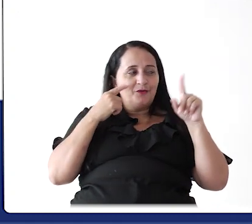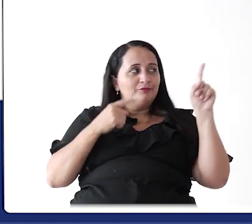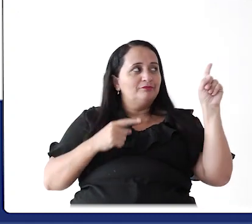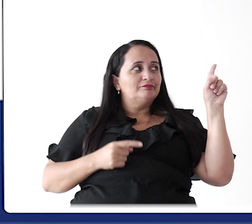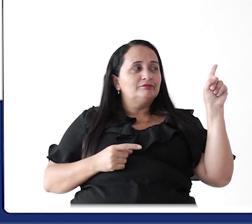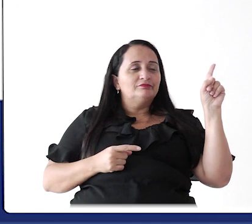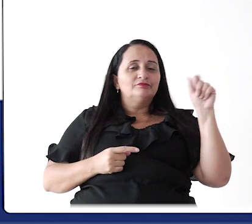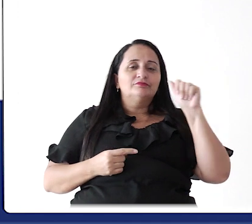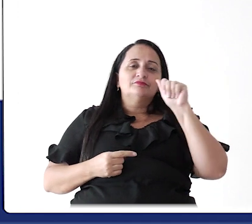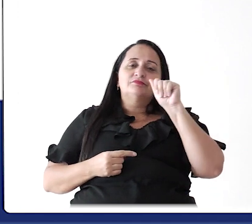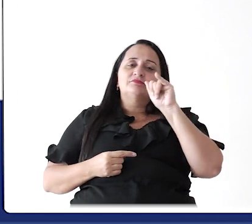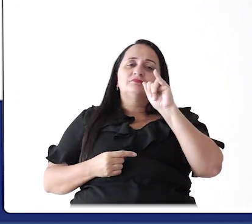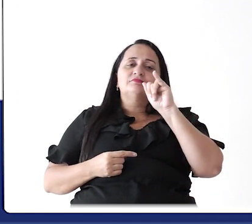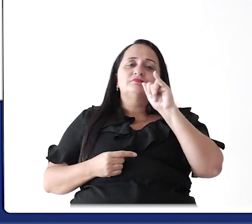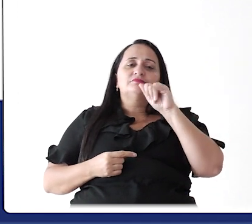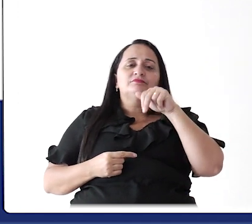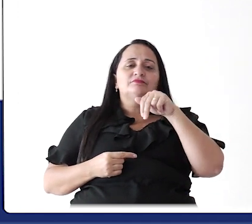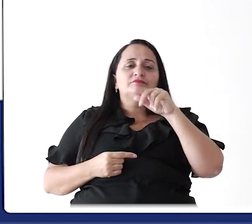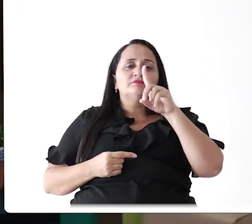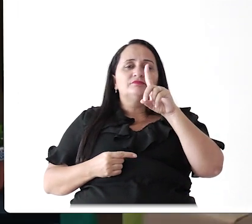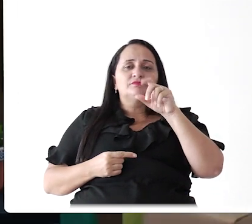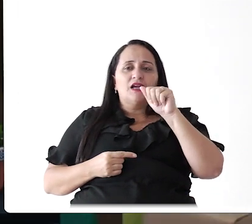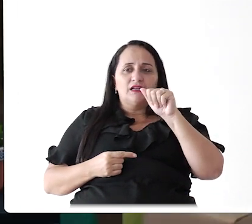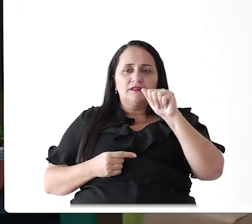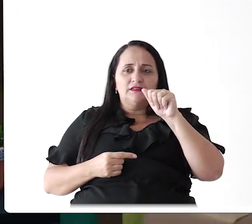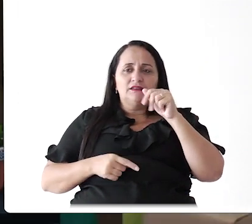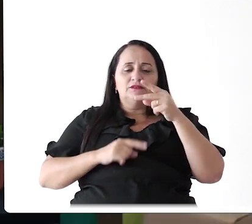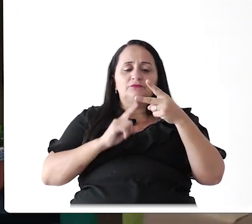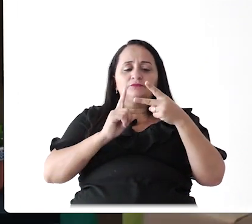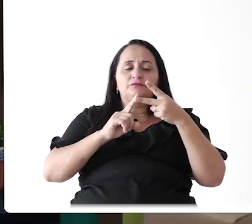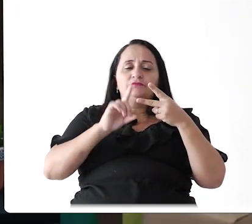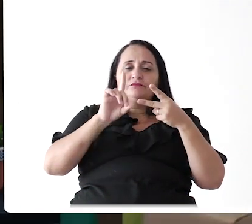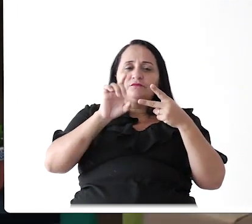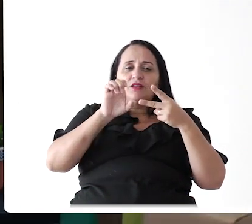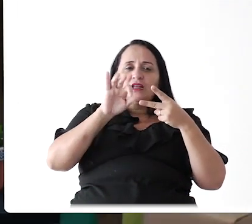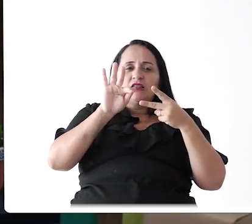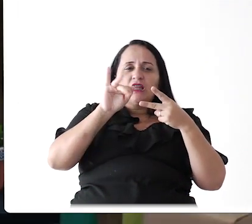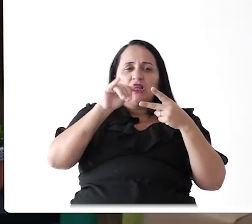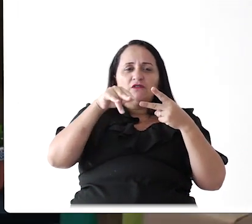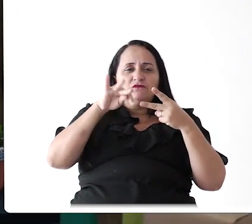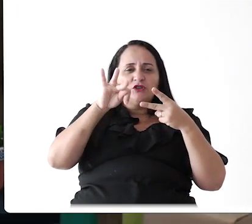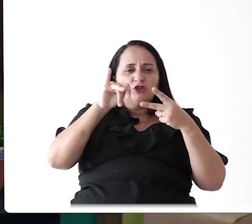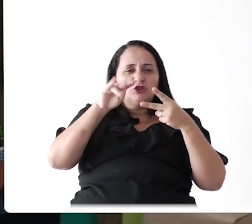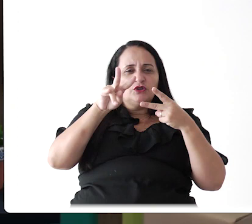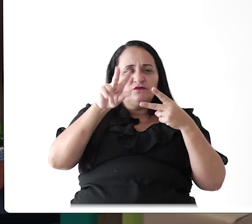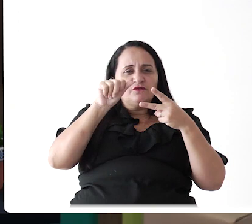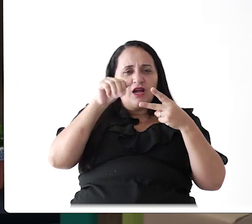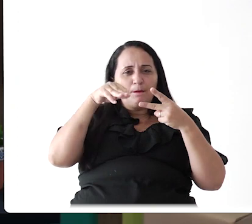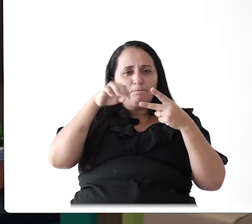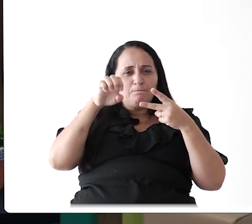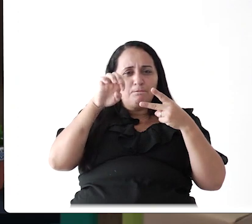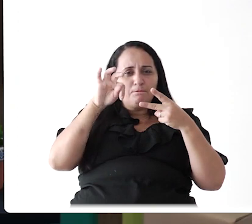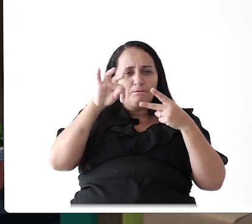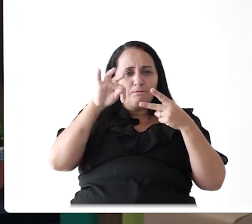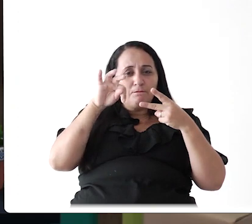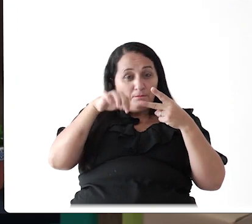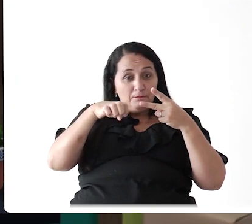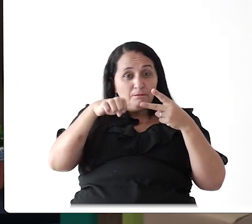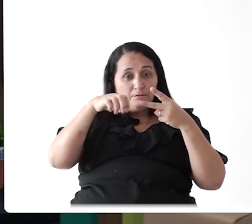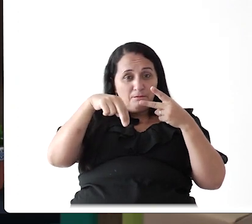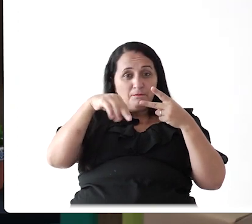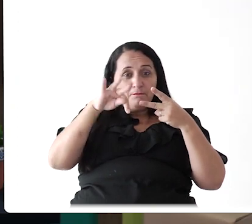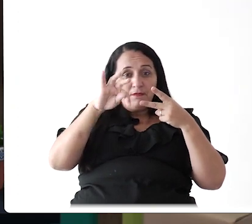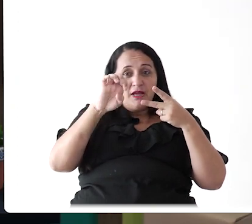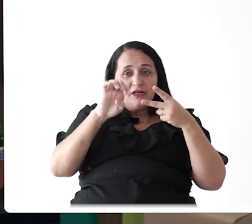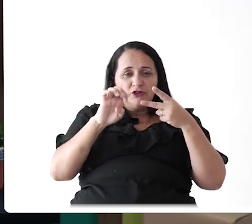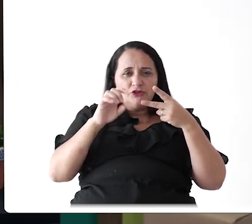definitivamente e mesmo assim são advérbios. Isso mesmo. Ó, tanto